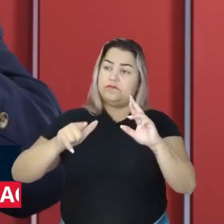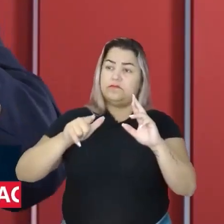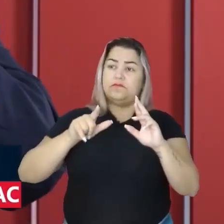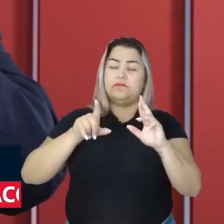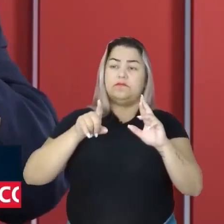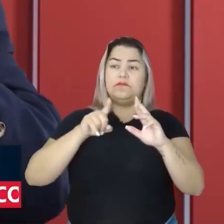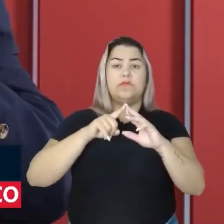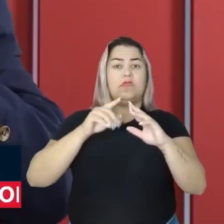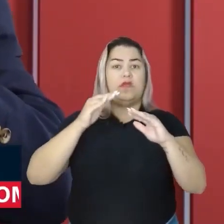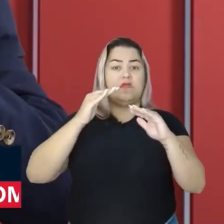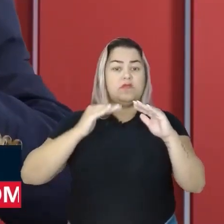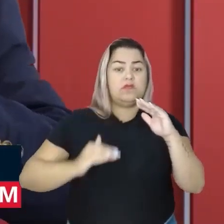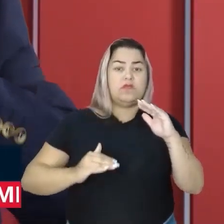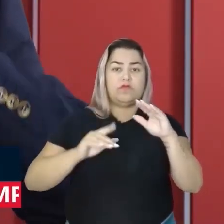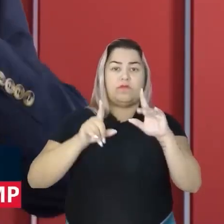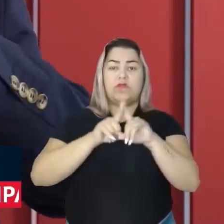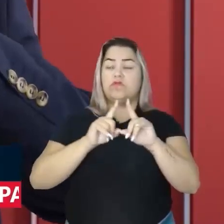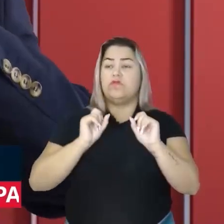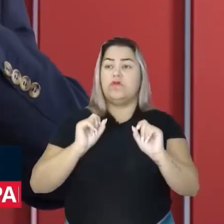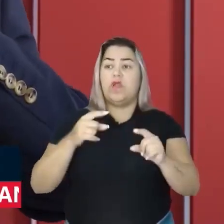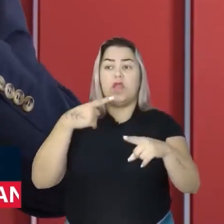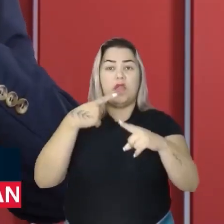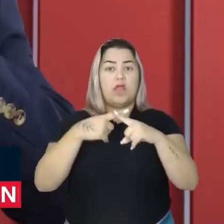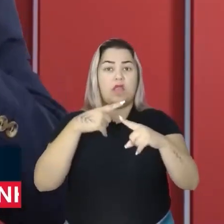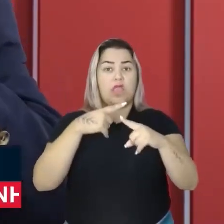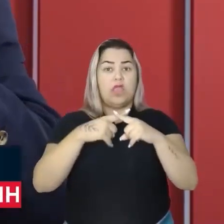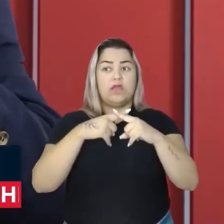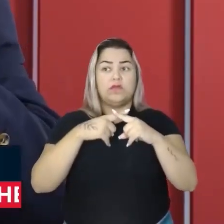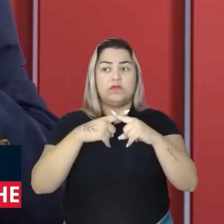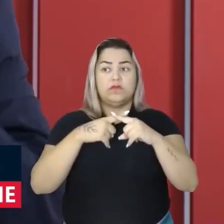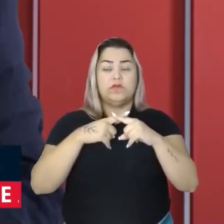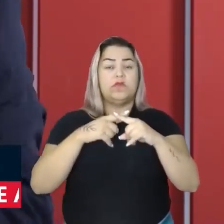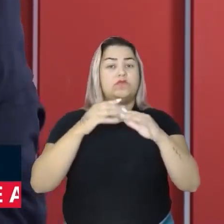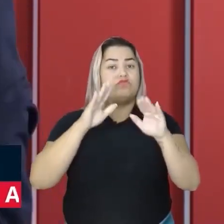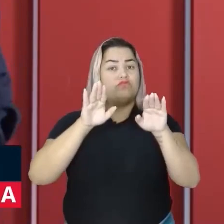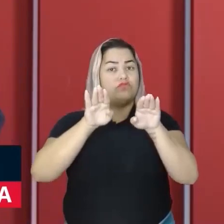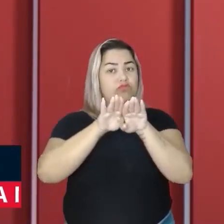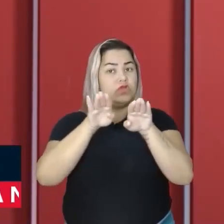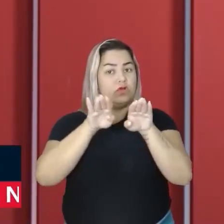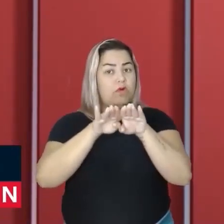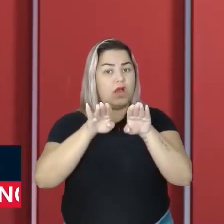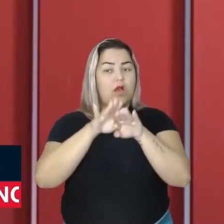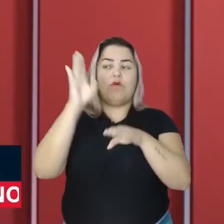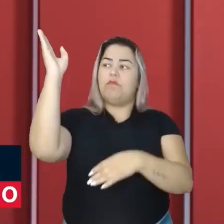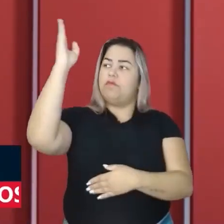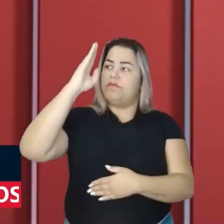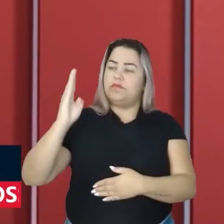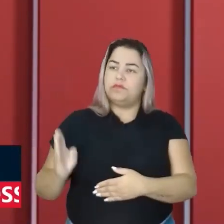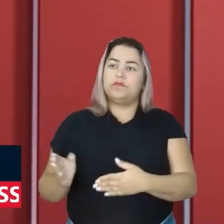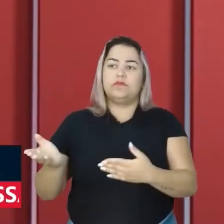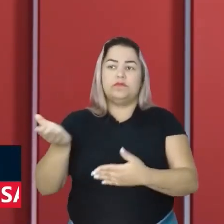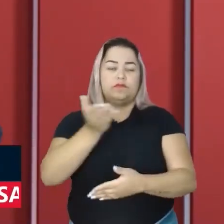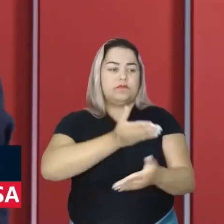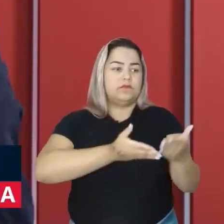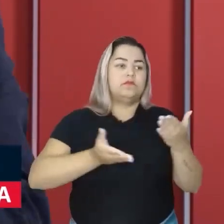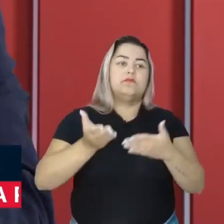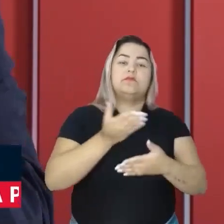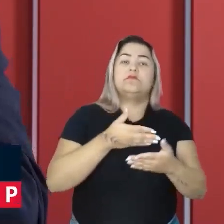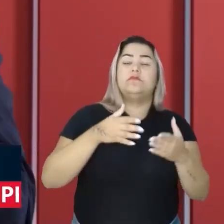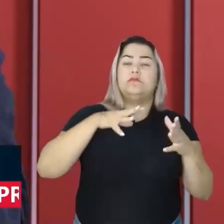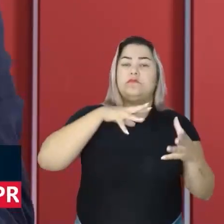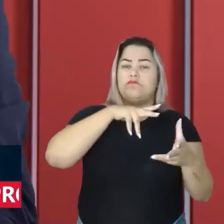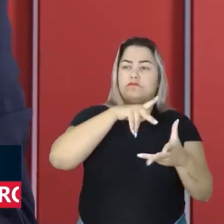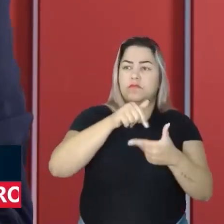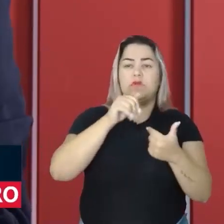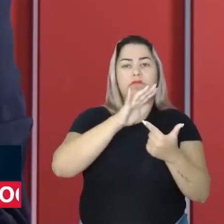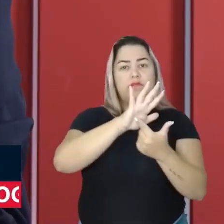nem rebaixado. Não, mas é de altivez. E o Brasil, nas suas relações diplomáticas mundiais, está